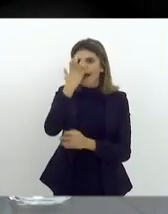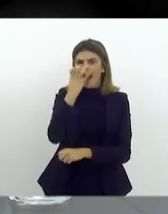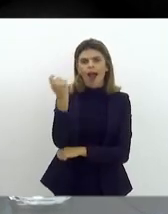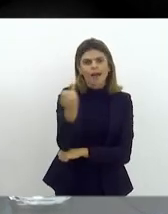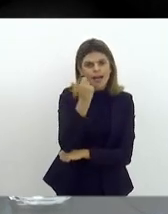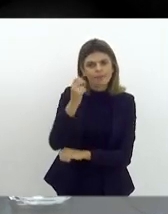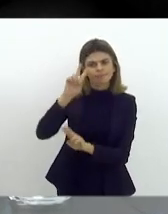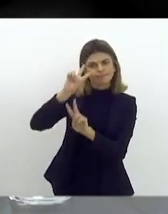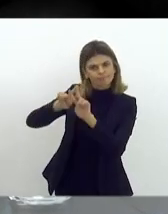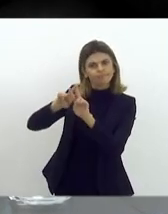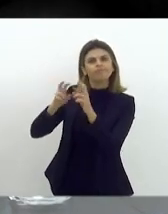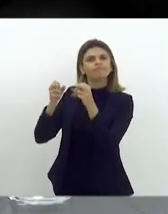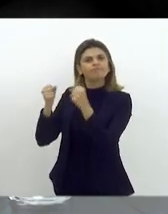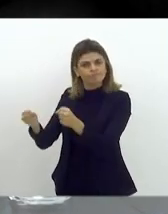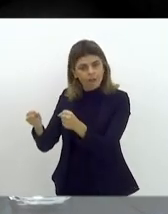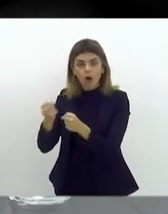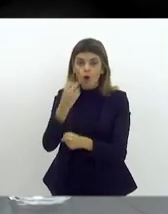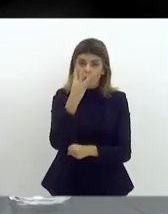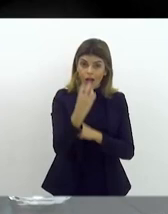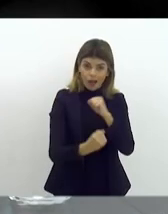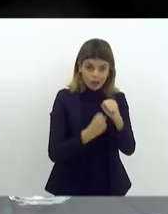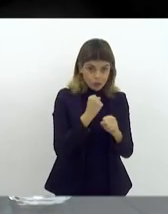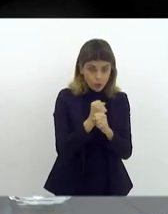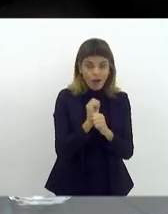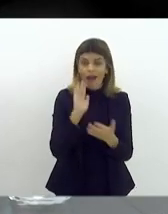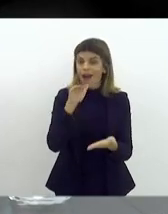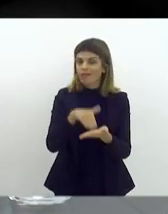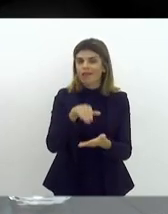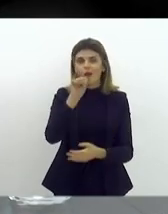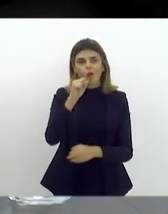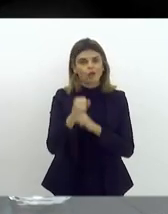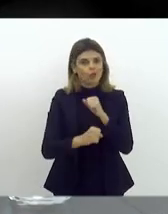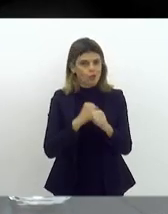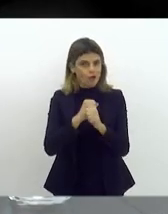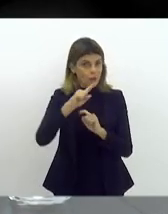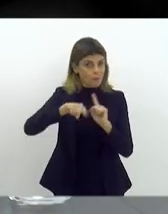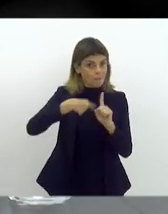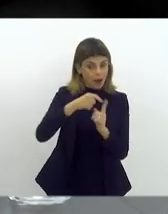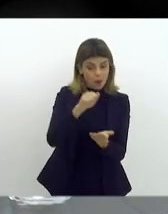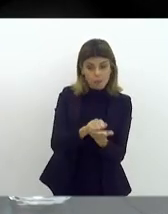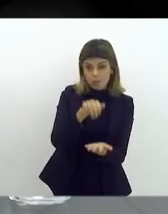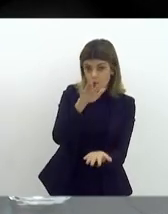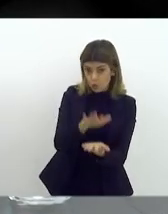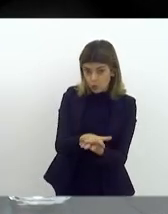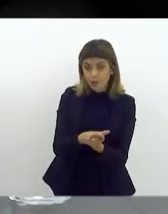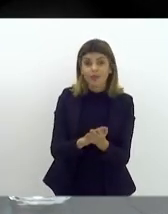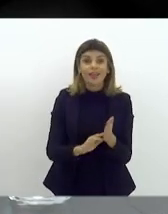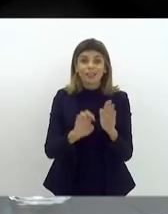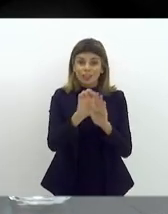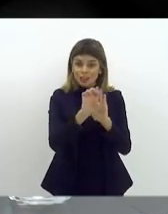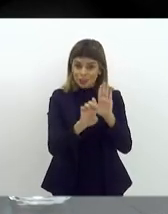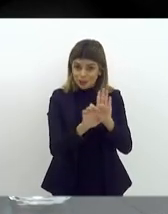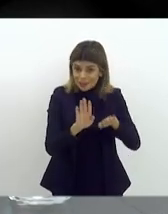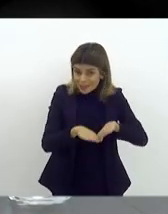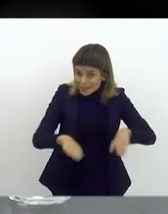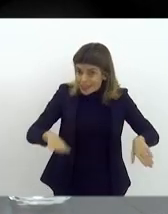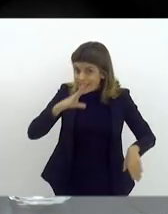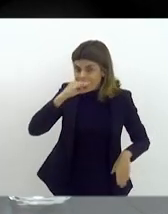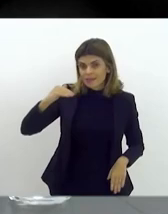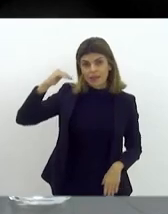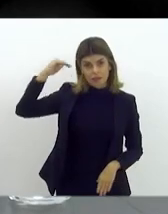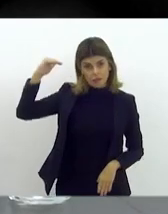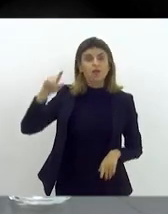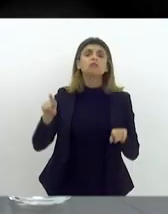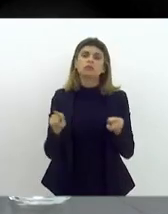com pena de reclusão de quatro a oito anos e multa né e mais ainda também o eca e o próprio Código